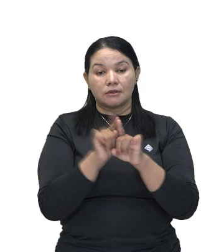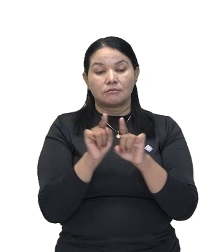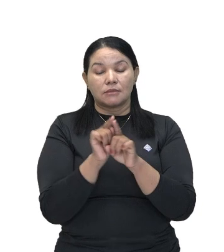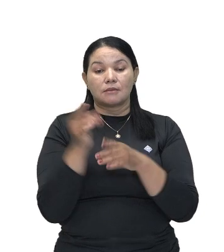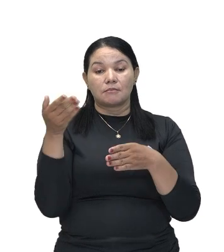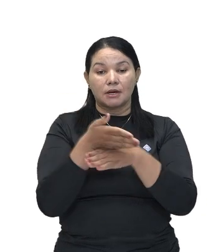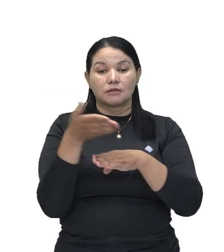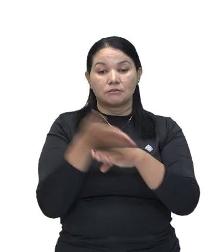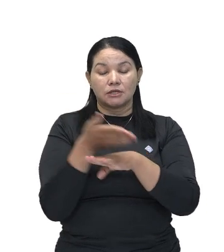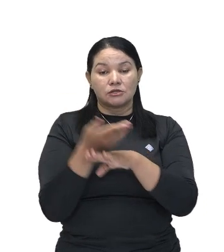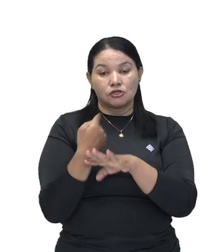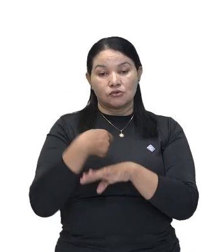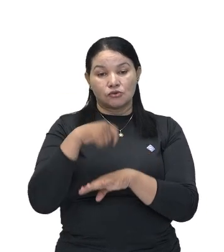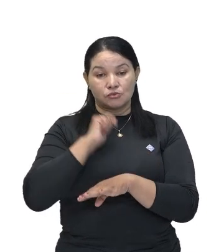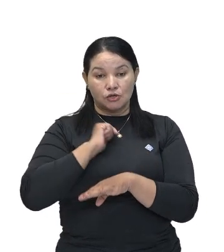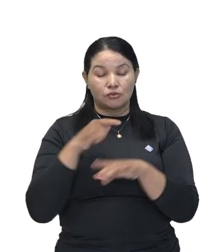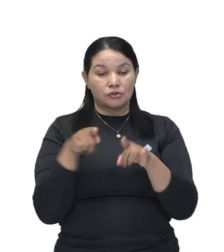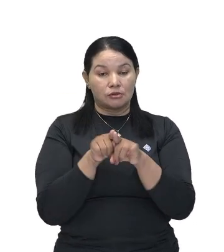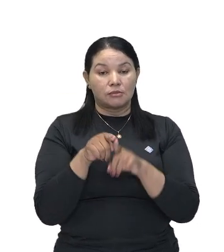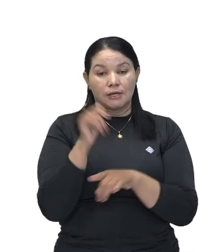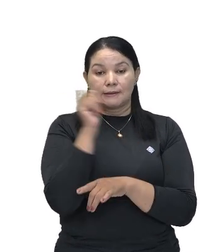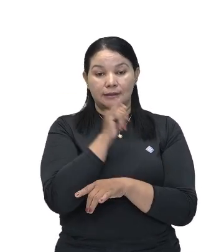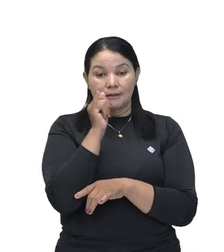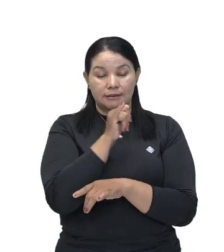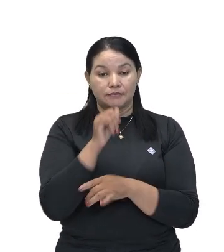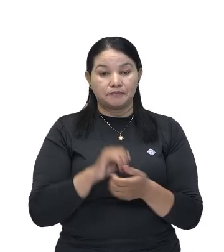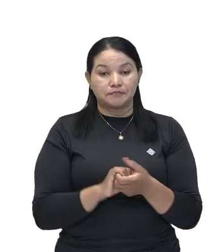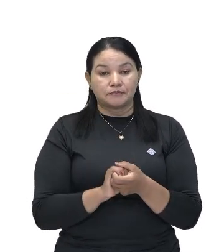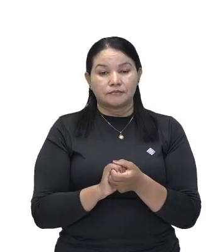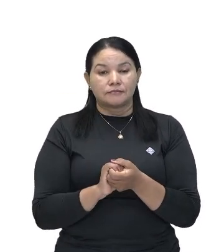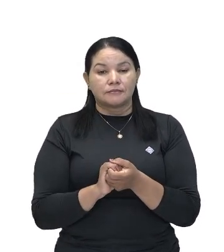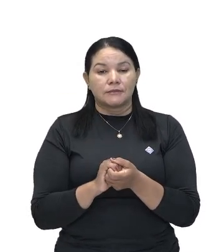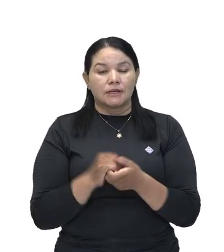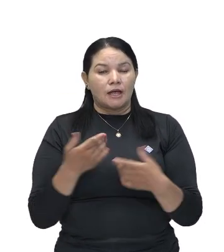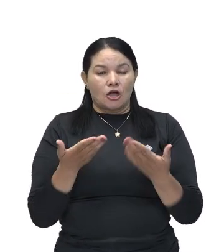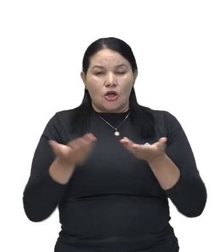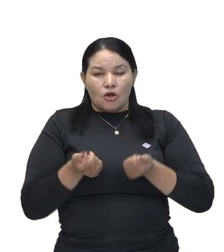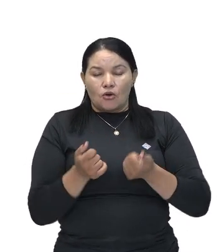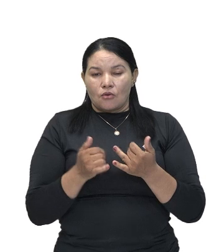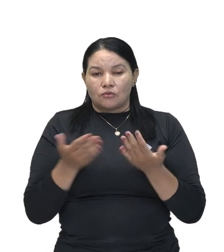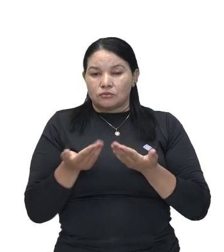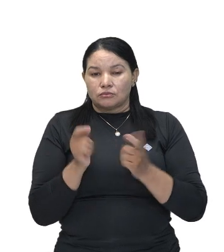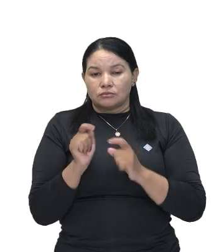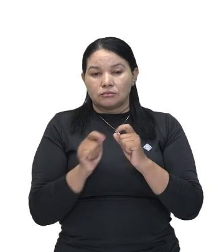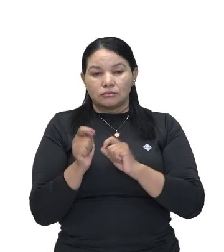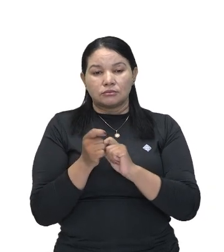participação dos espanhóis e italianos. Então, lá vai se manifestar,